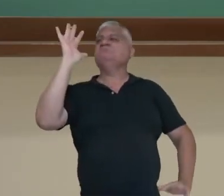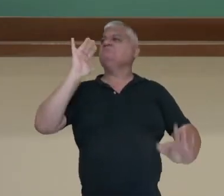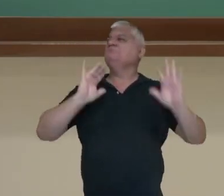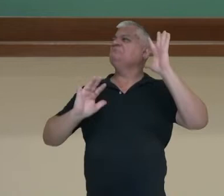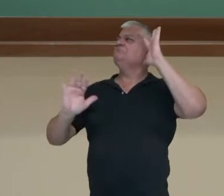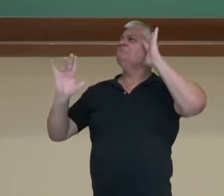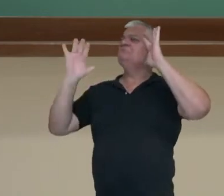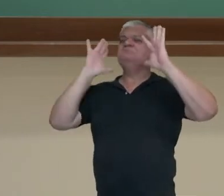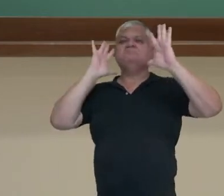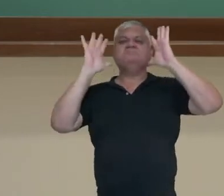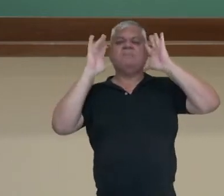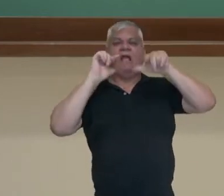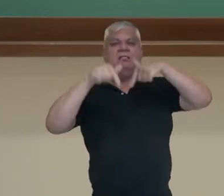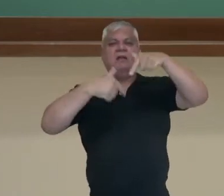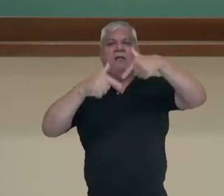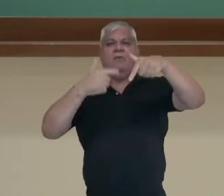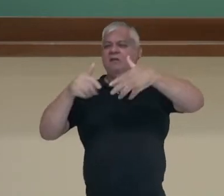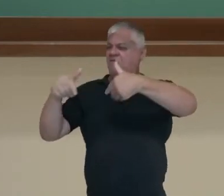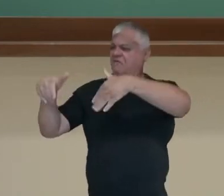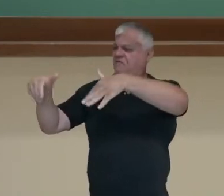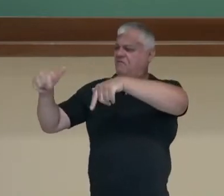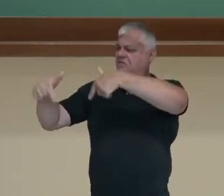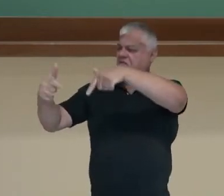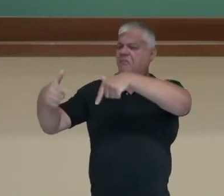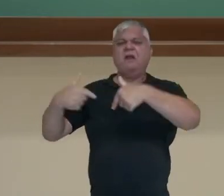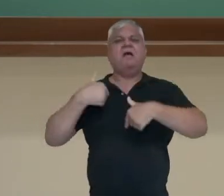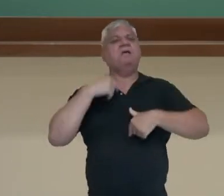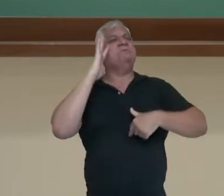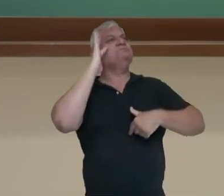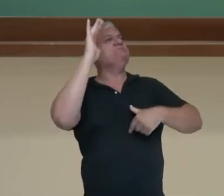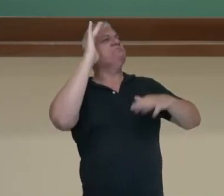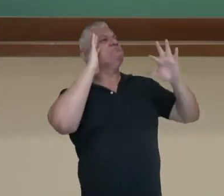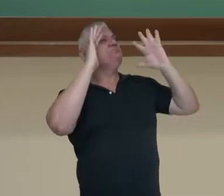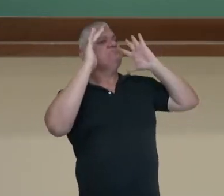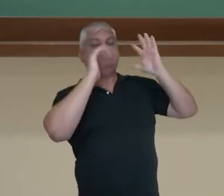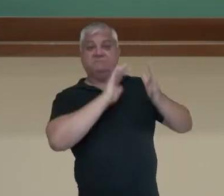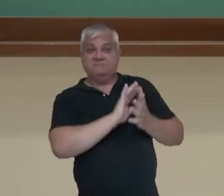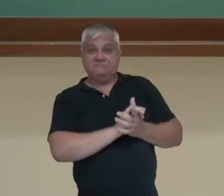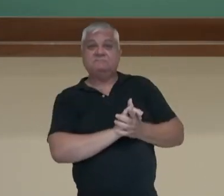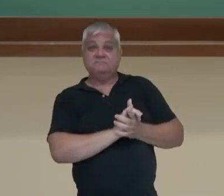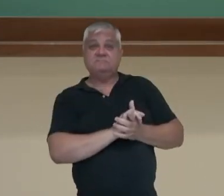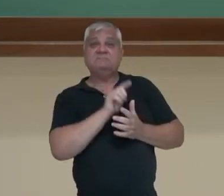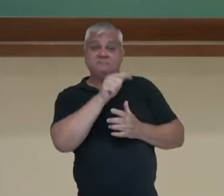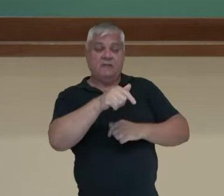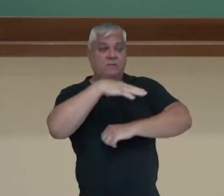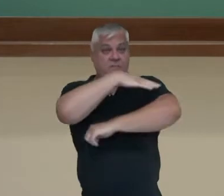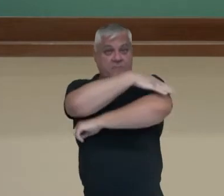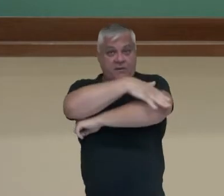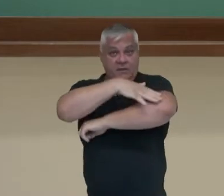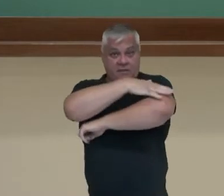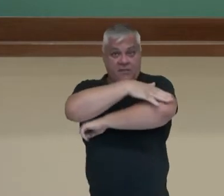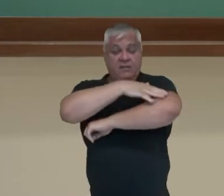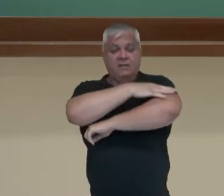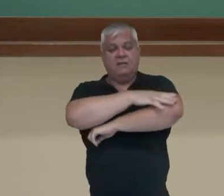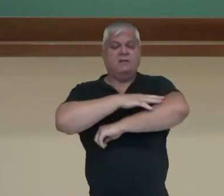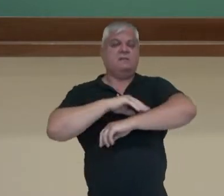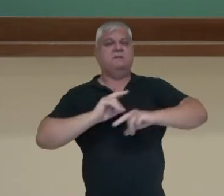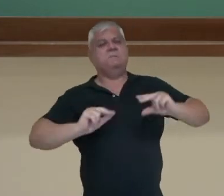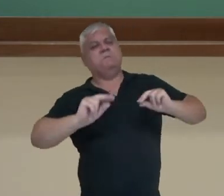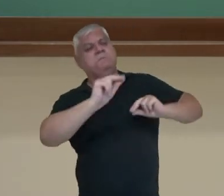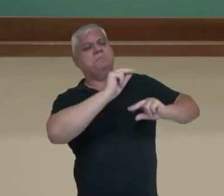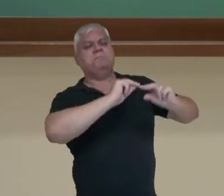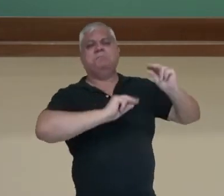boa lá e deixava os outros a trabalhar por eles. Então, eles ficavam lá em praça